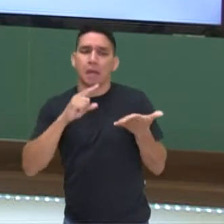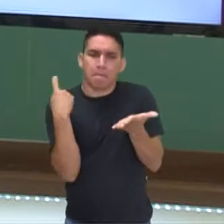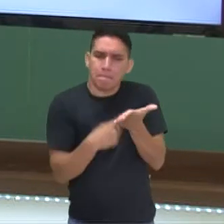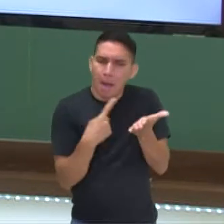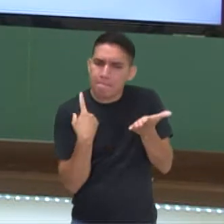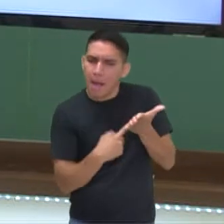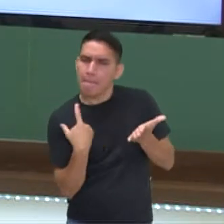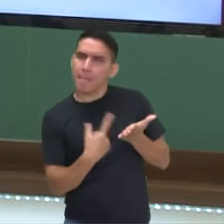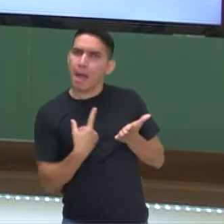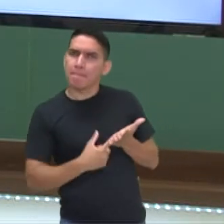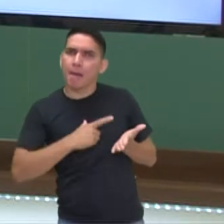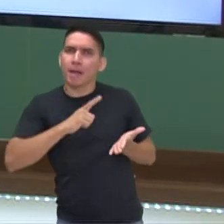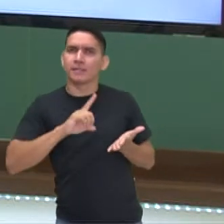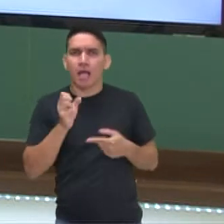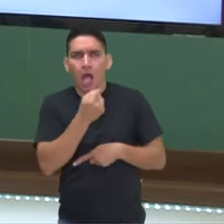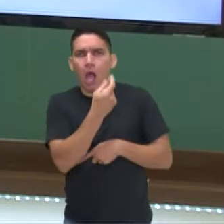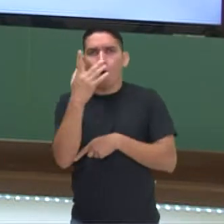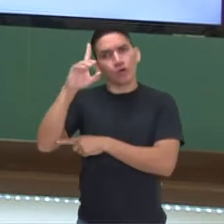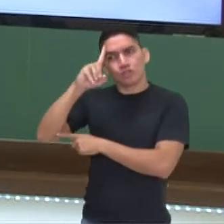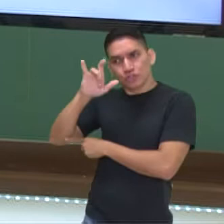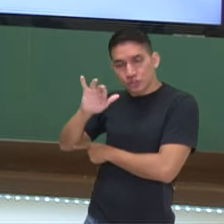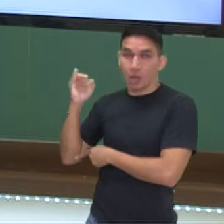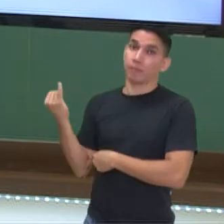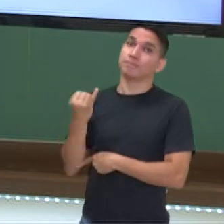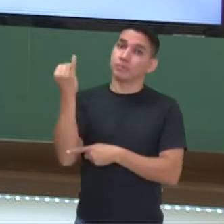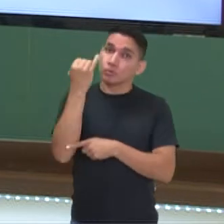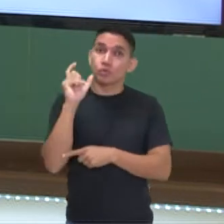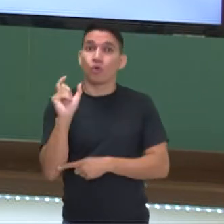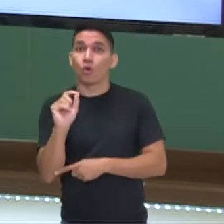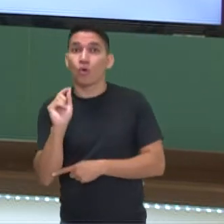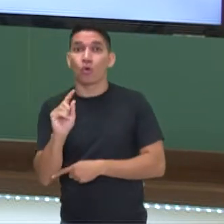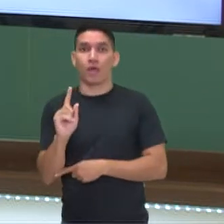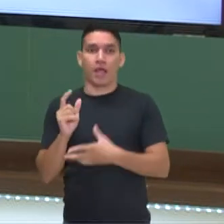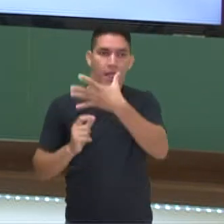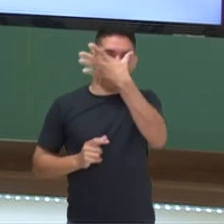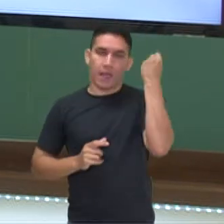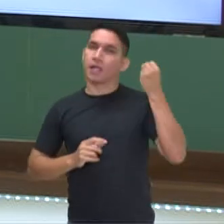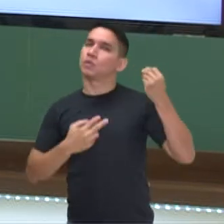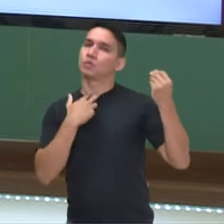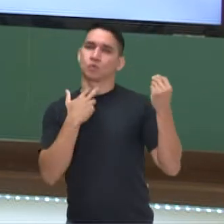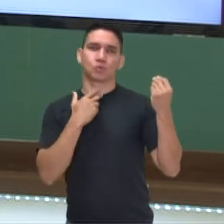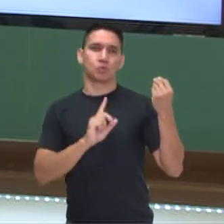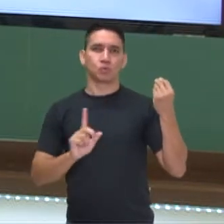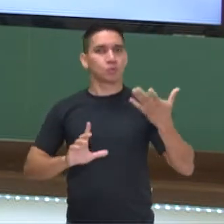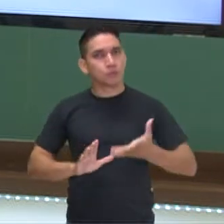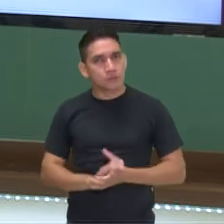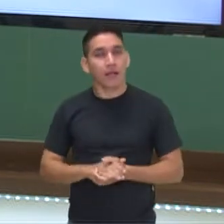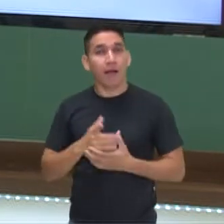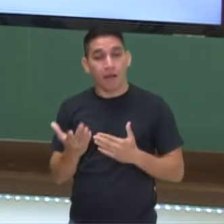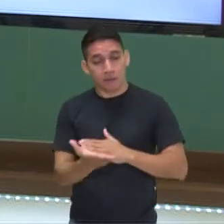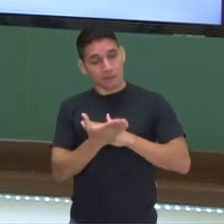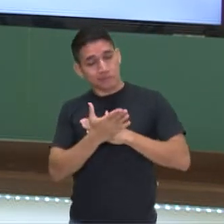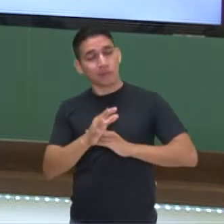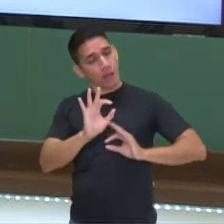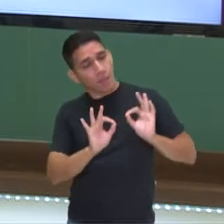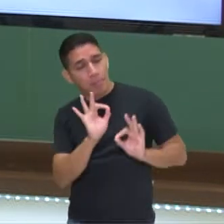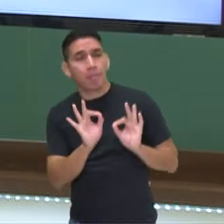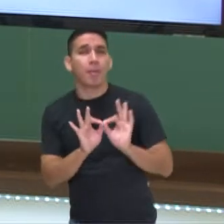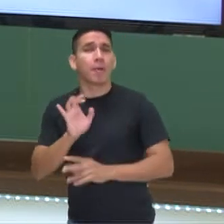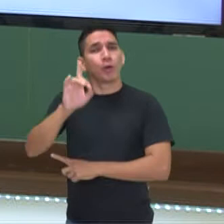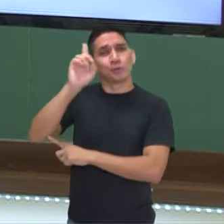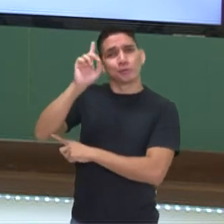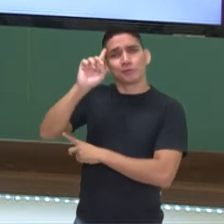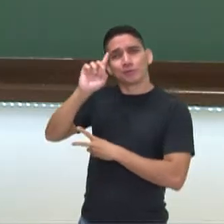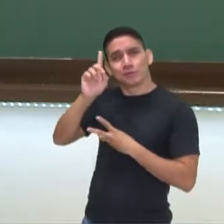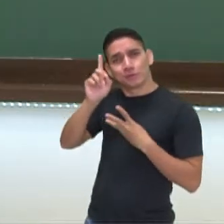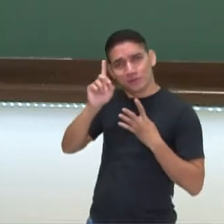compromissos, marcamos algumas datas importantes, aquilo que a gente não pode esquecer, Ela ajuda a organizar o nosso dia a dia, ela